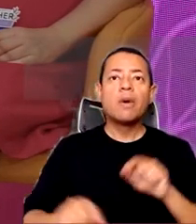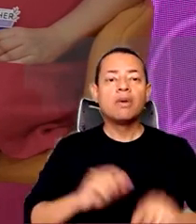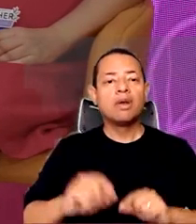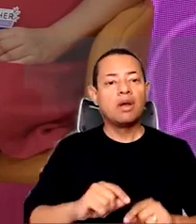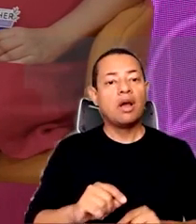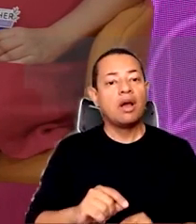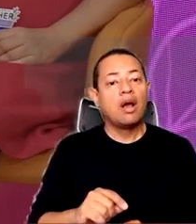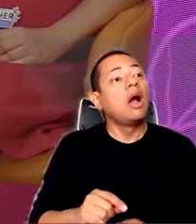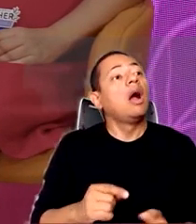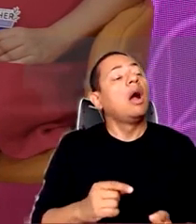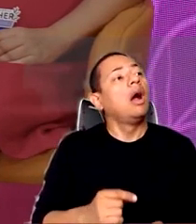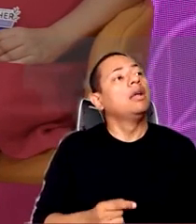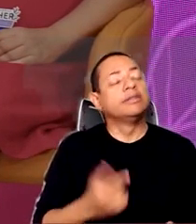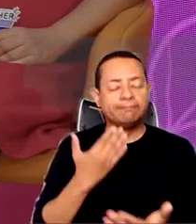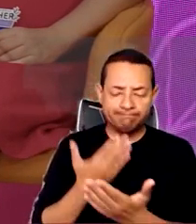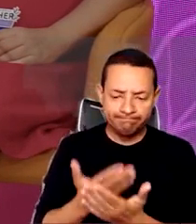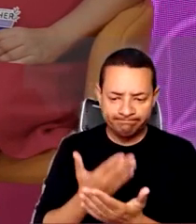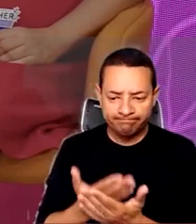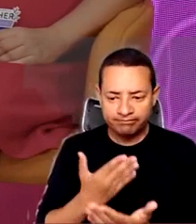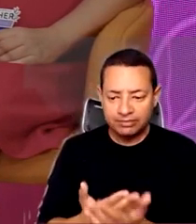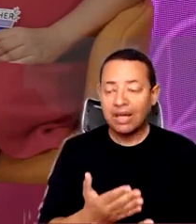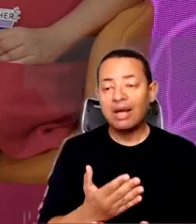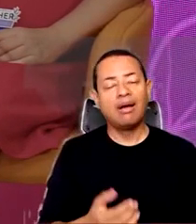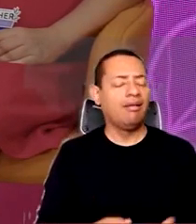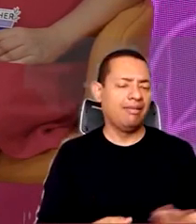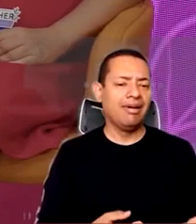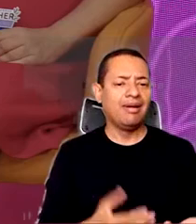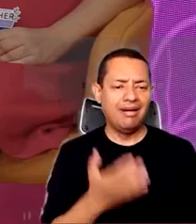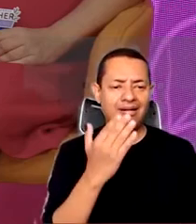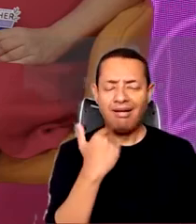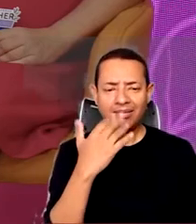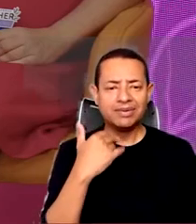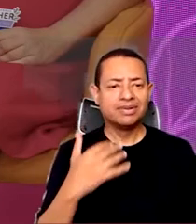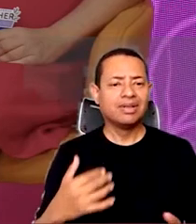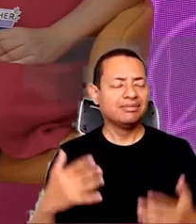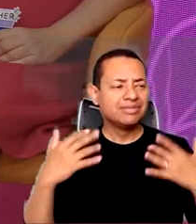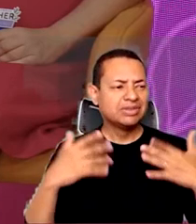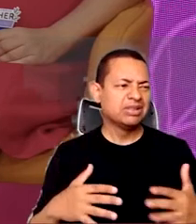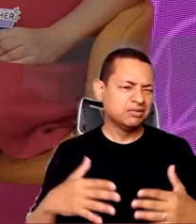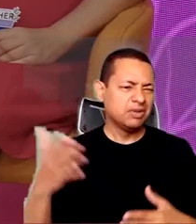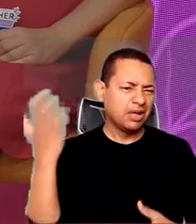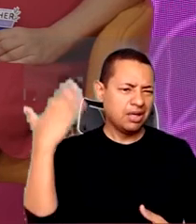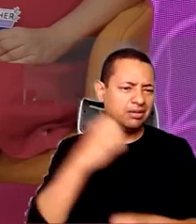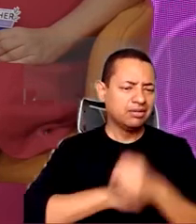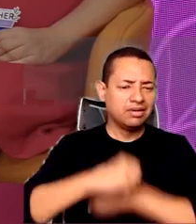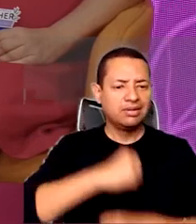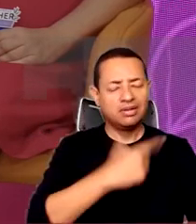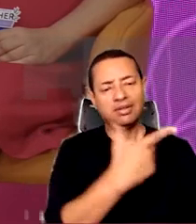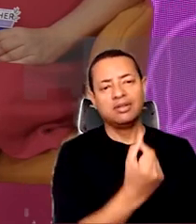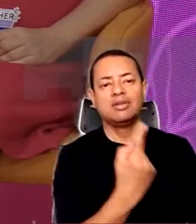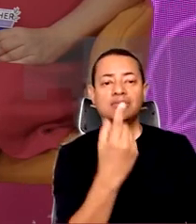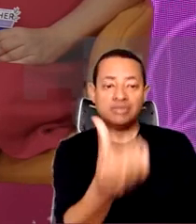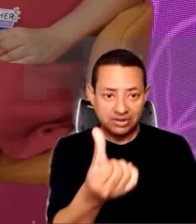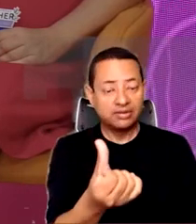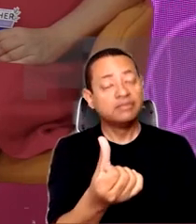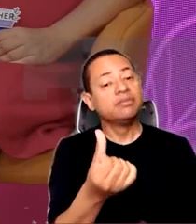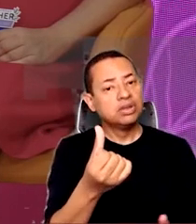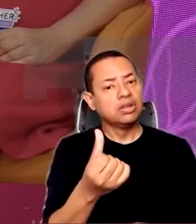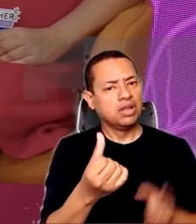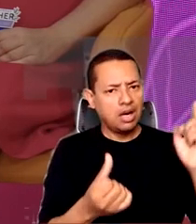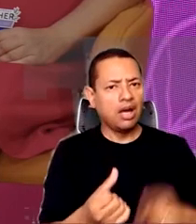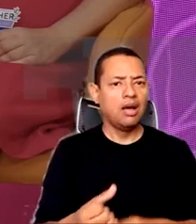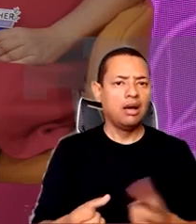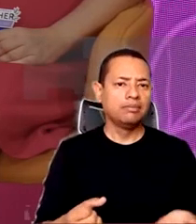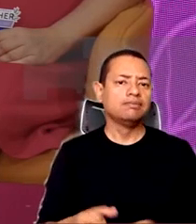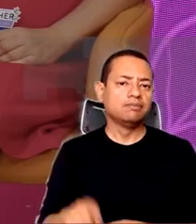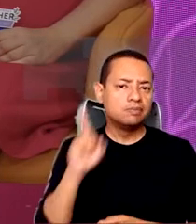foi quando eu comecei estudar e descobrir alimentação natural Era muito novo no Brasil ainda isso foi 2016 é uma realidade já